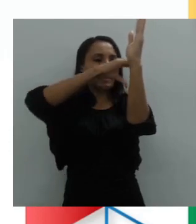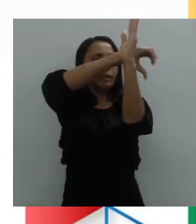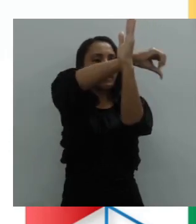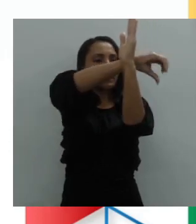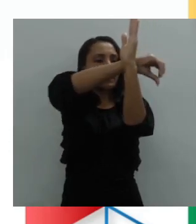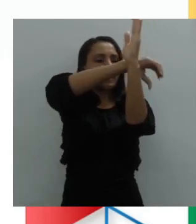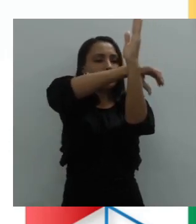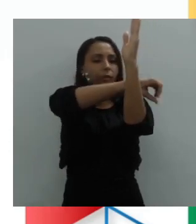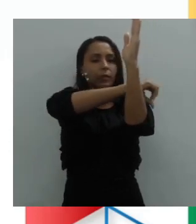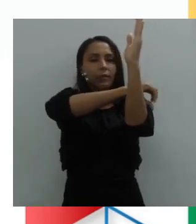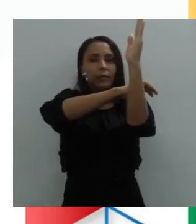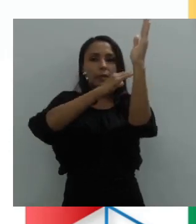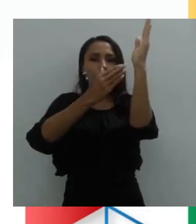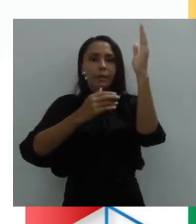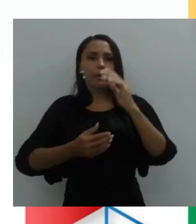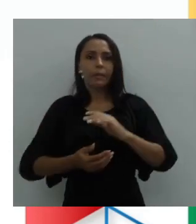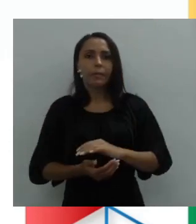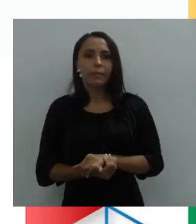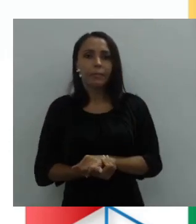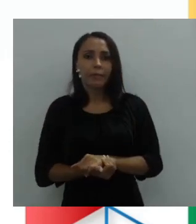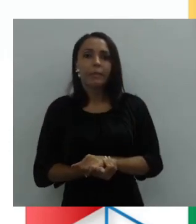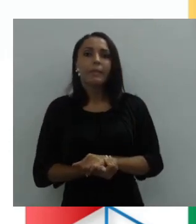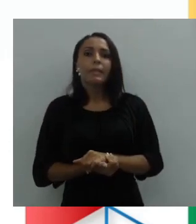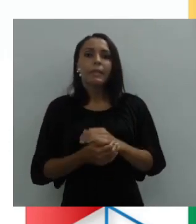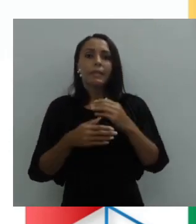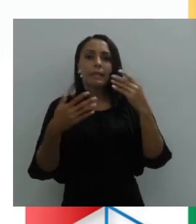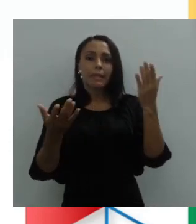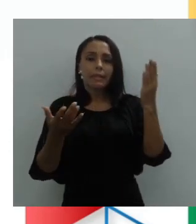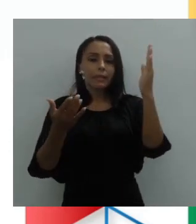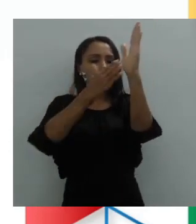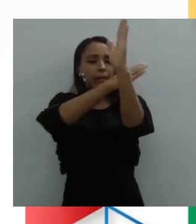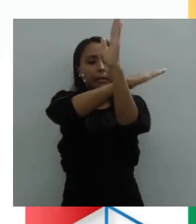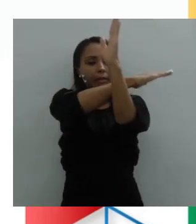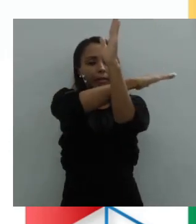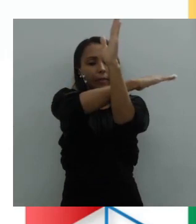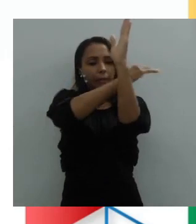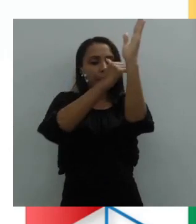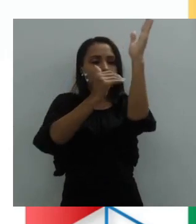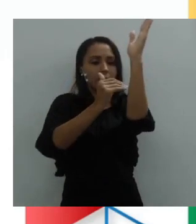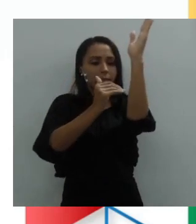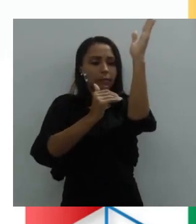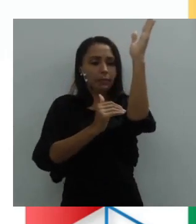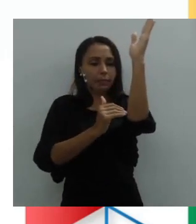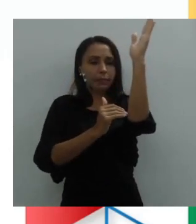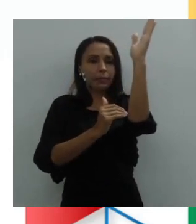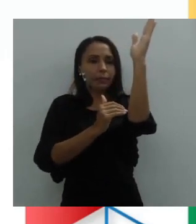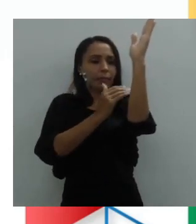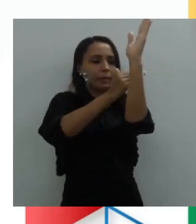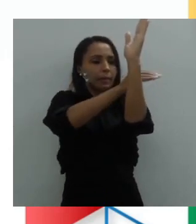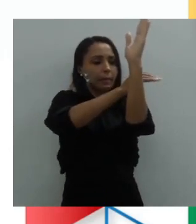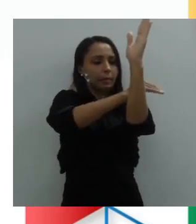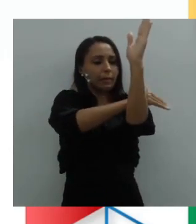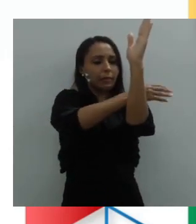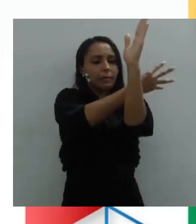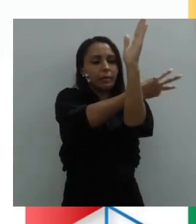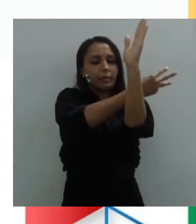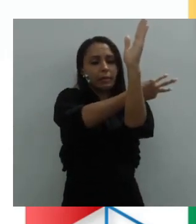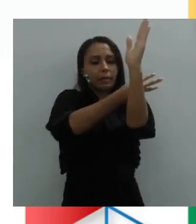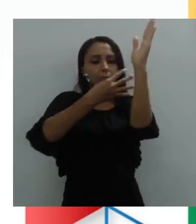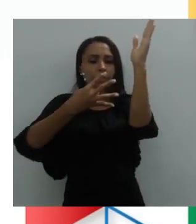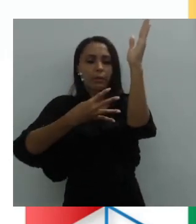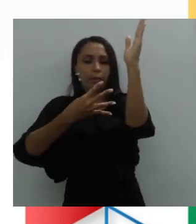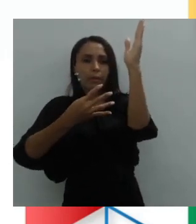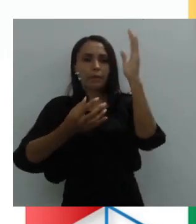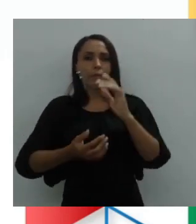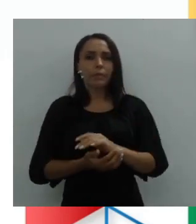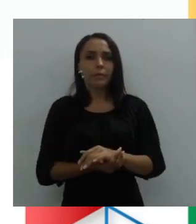de 90 graus. Quando você desce, é chamado terceiro quadrante, e para finalizar, quarto quadrante.